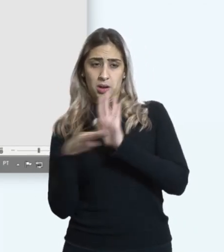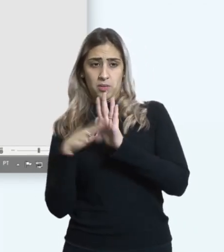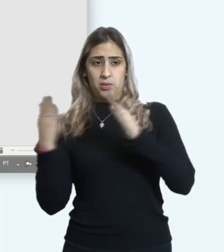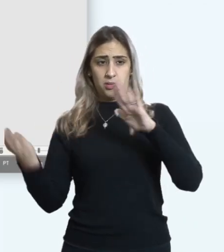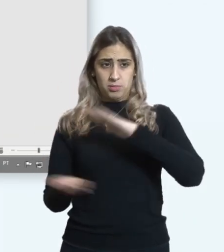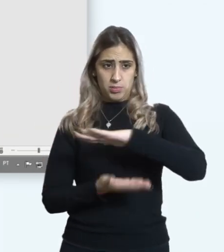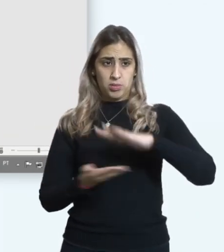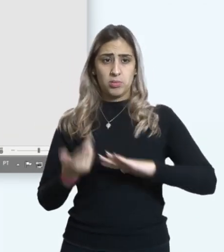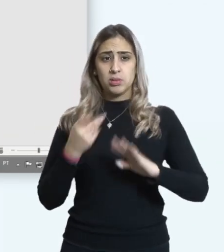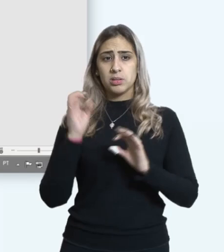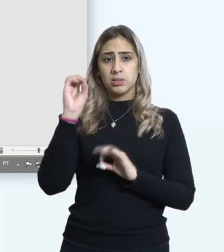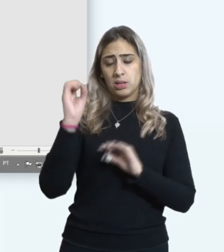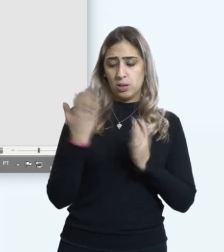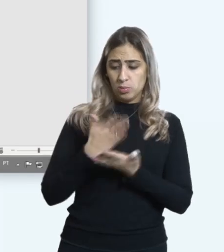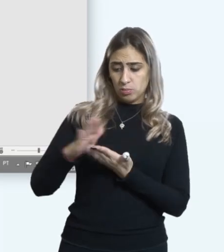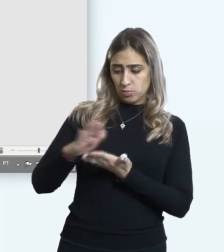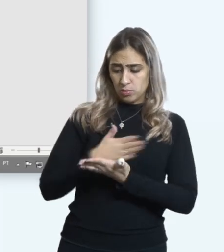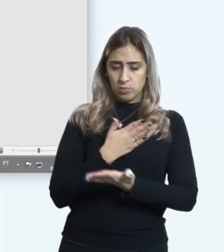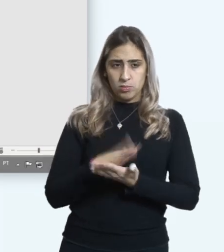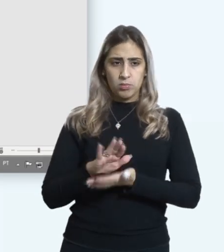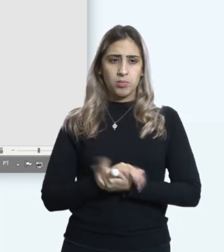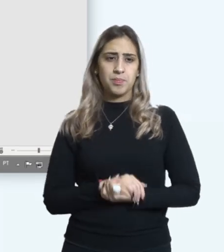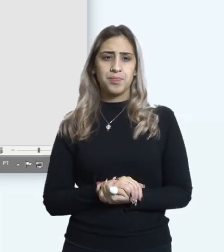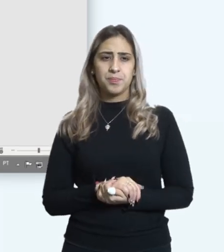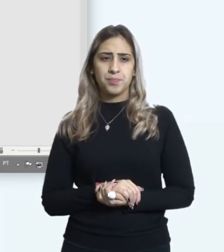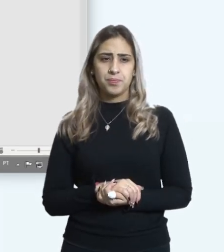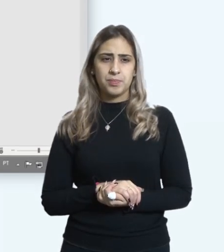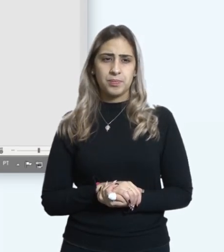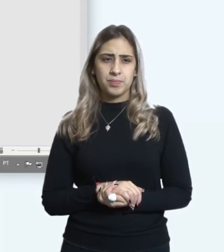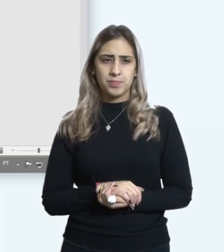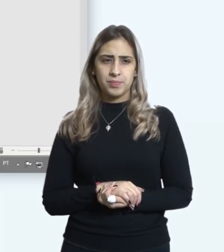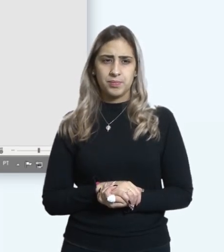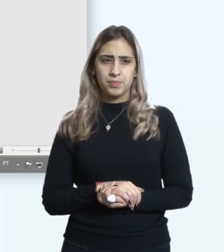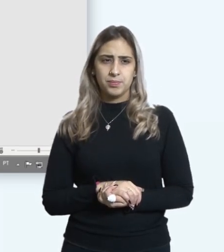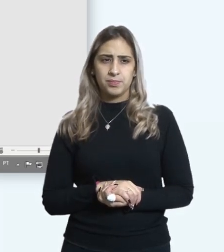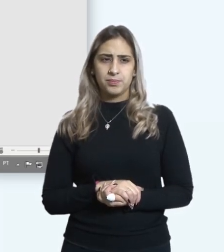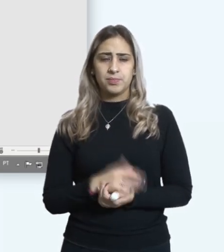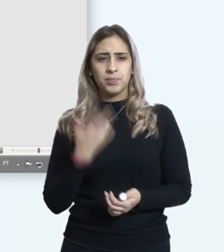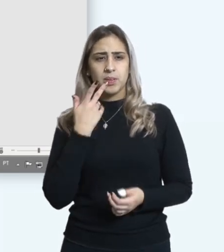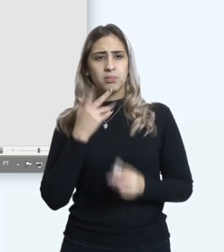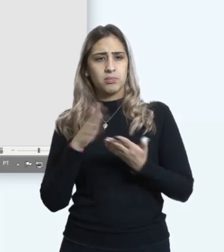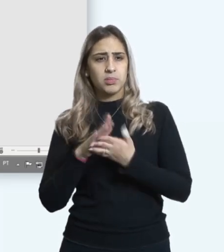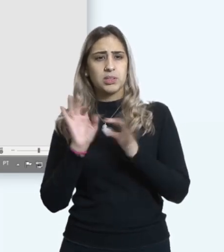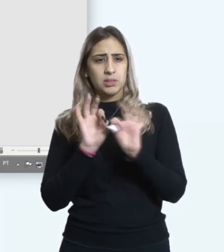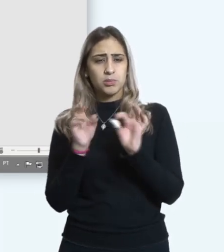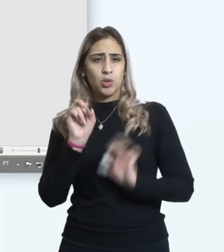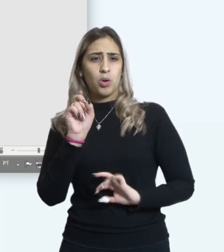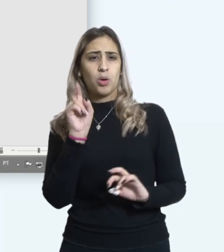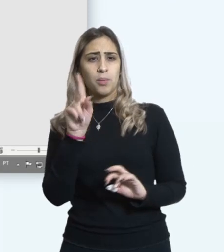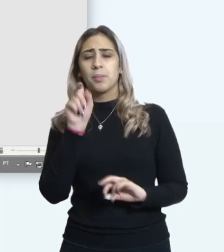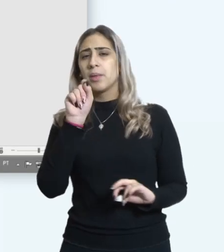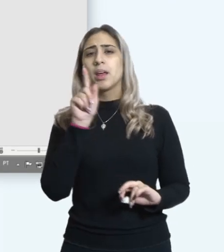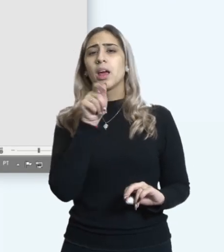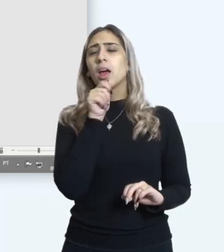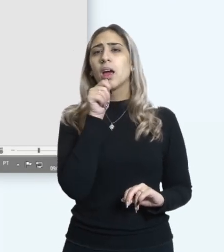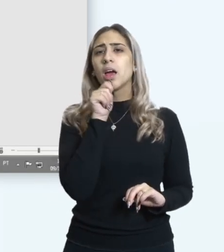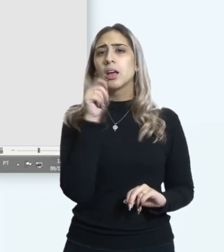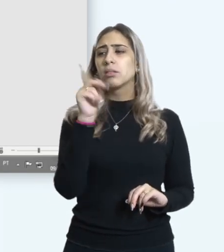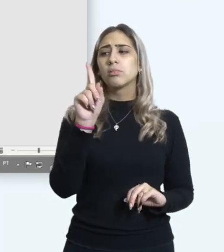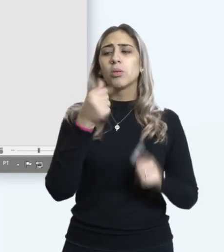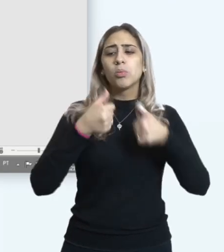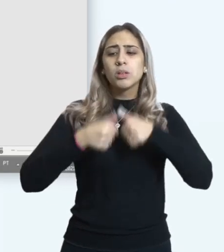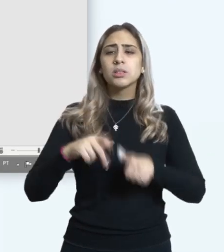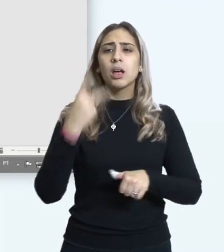de espaçamentos antes e depois. Espaçamento simples, ok. Para quem ainda não está com a